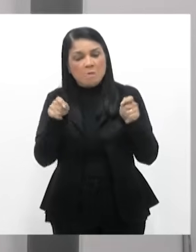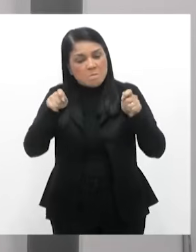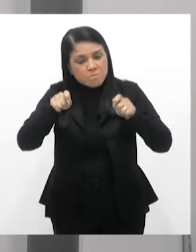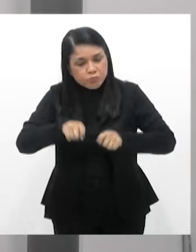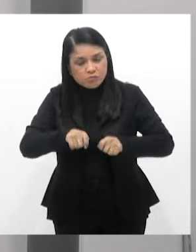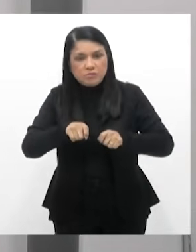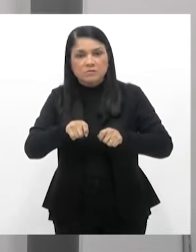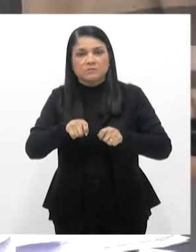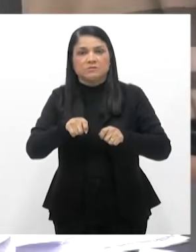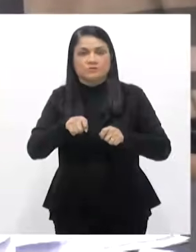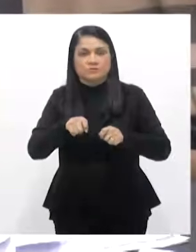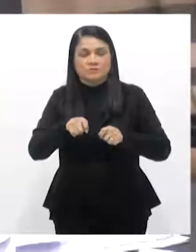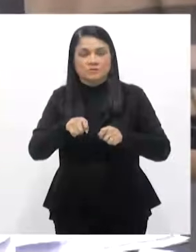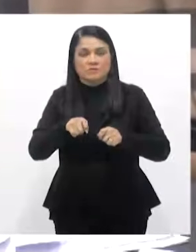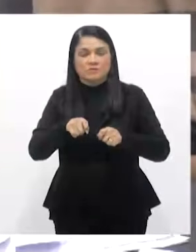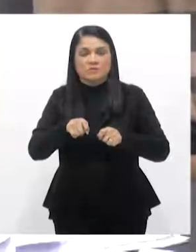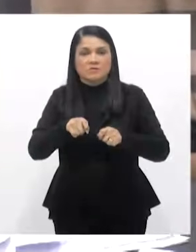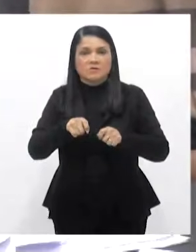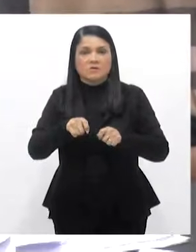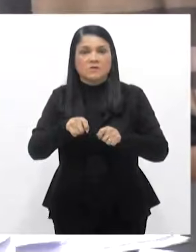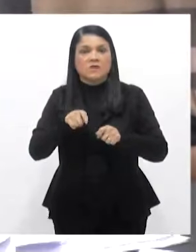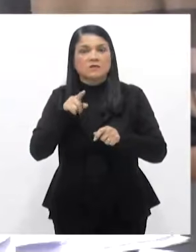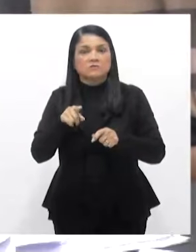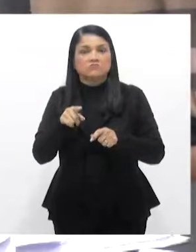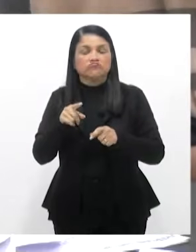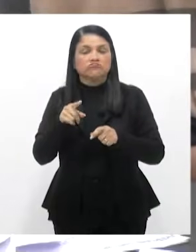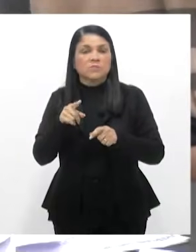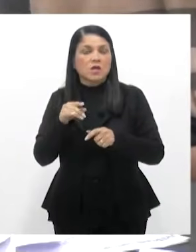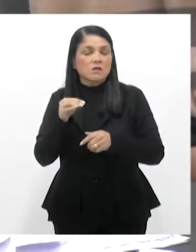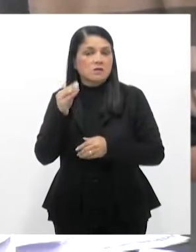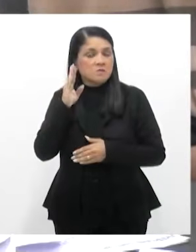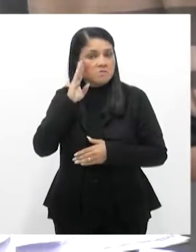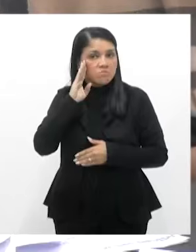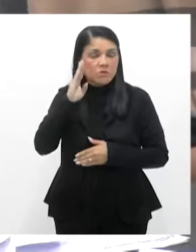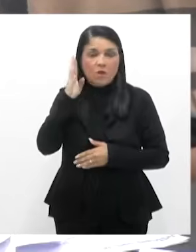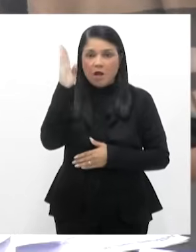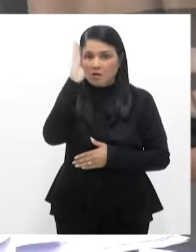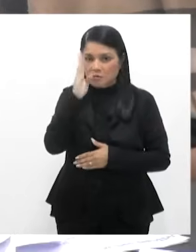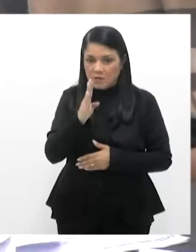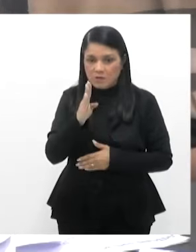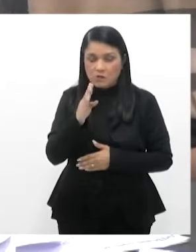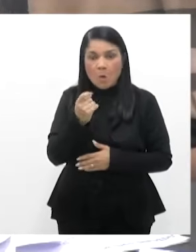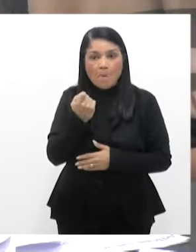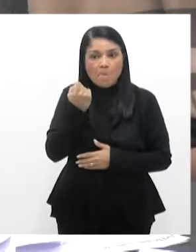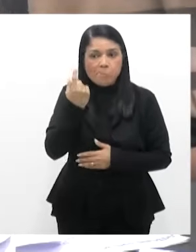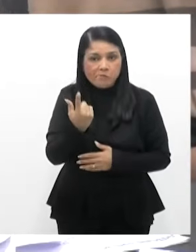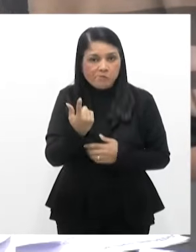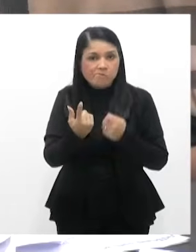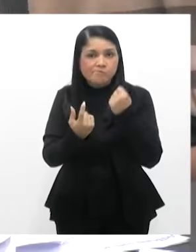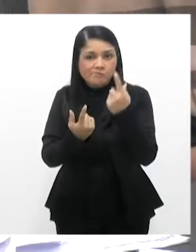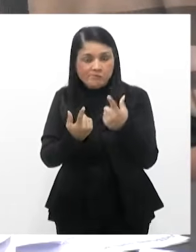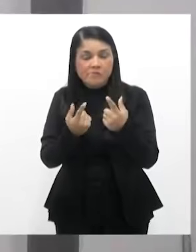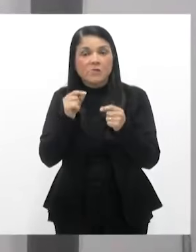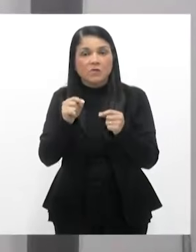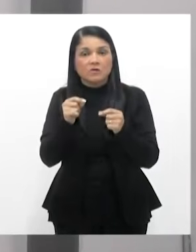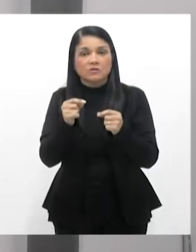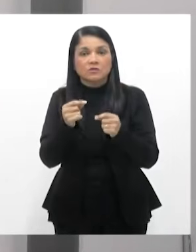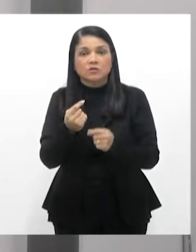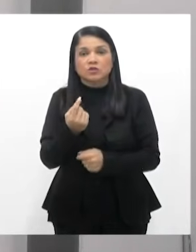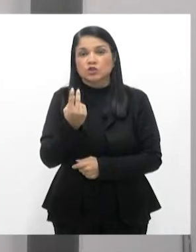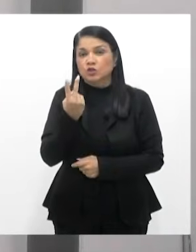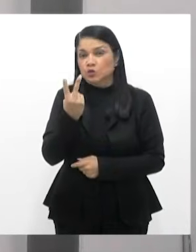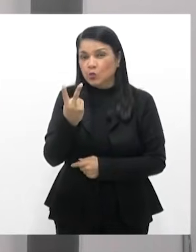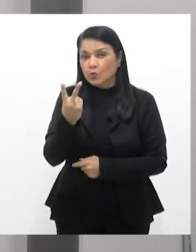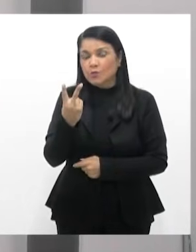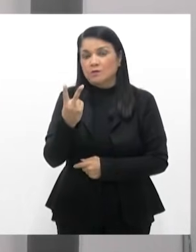eventualmente, haver um caso extraordinário no Brasil, poucas vezes a ocorrer, de dupla vacância.